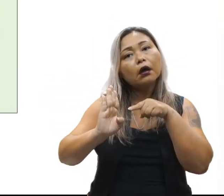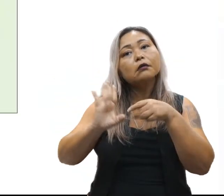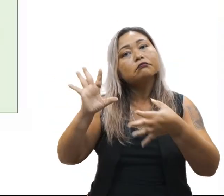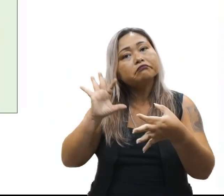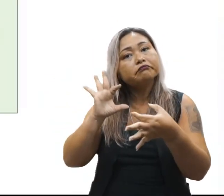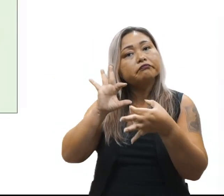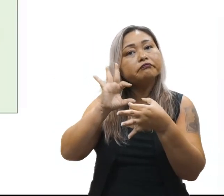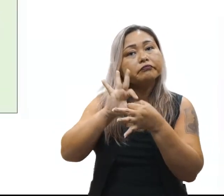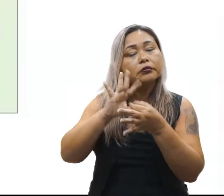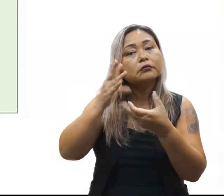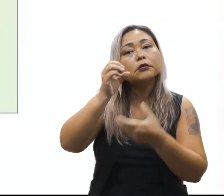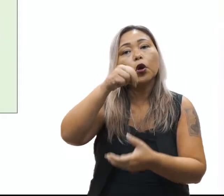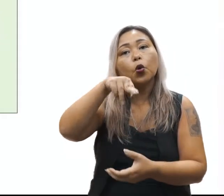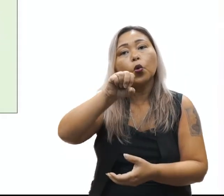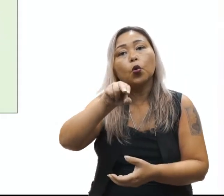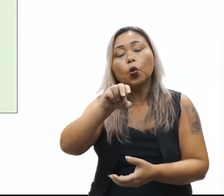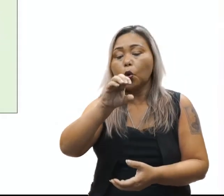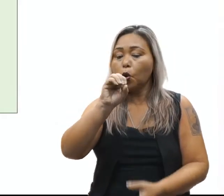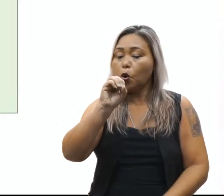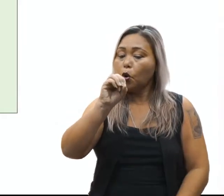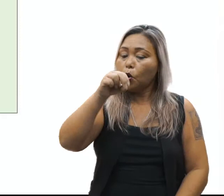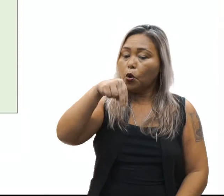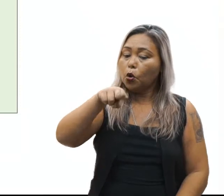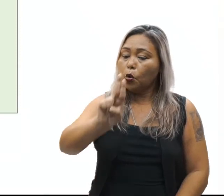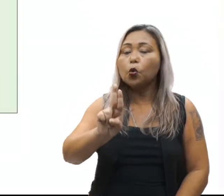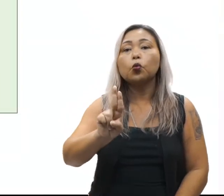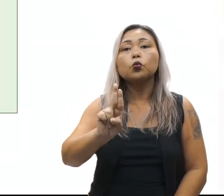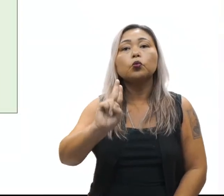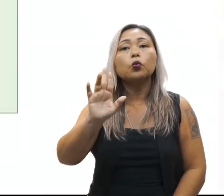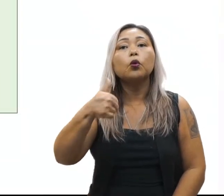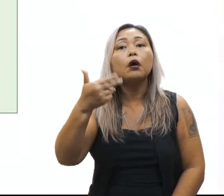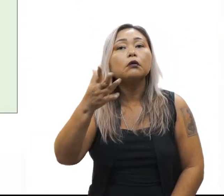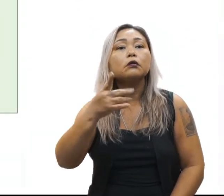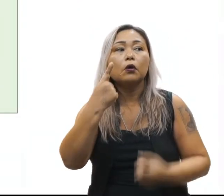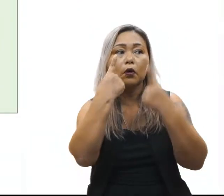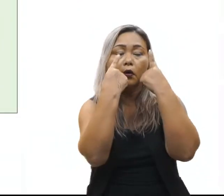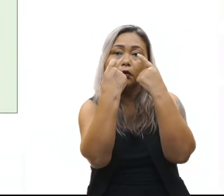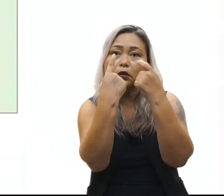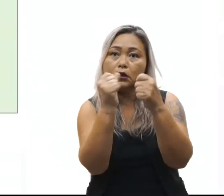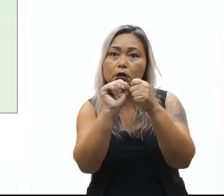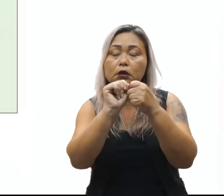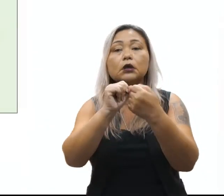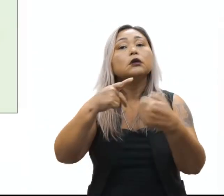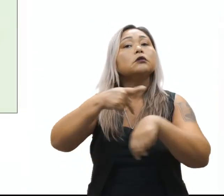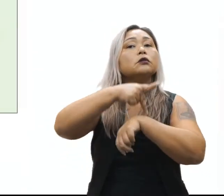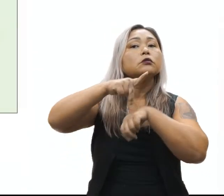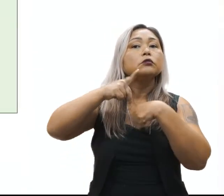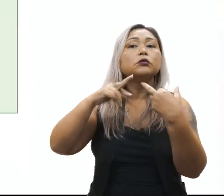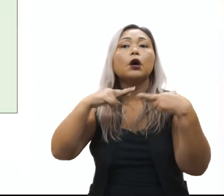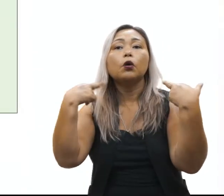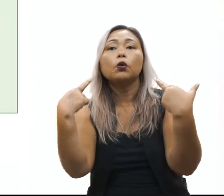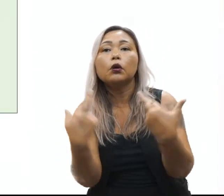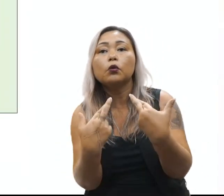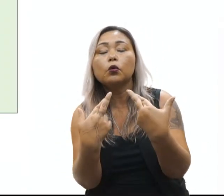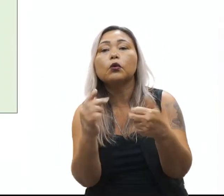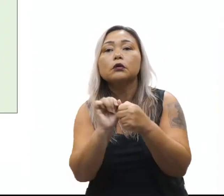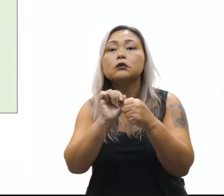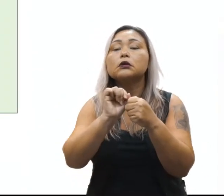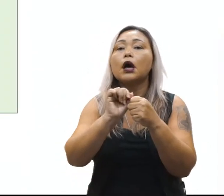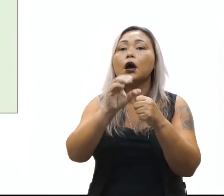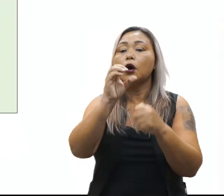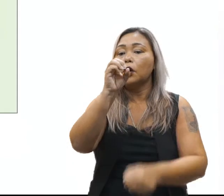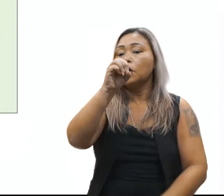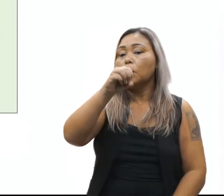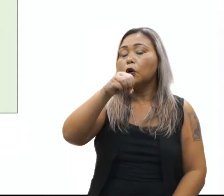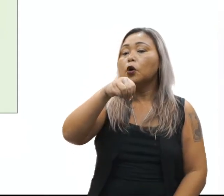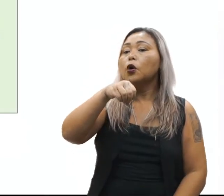da ONU. E o interessante, né, é que o Brasil, nas reuniões internacionais, nas reuniões gerais da ONU,